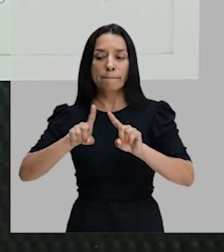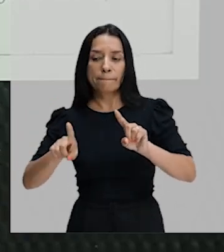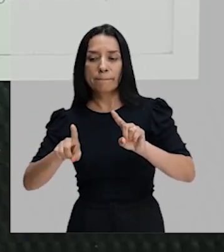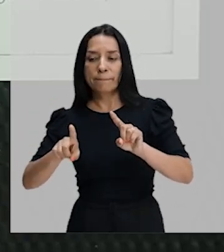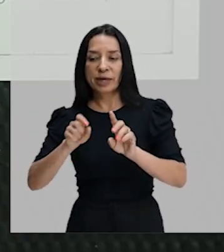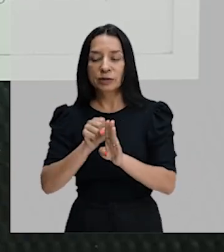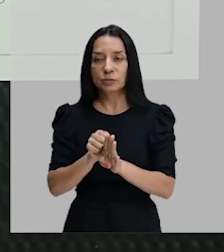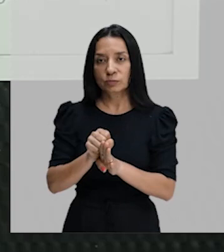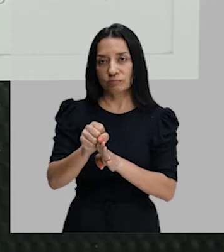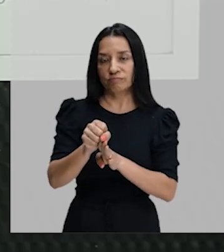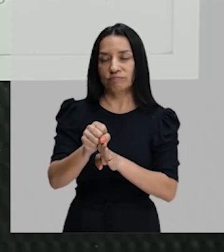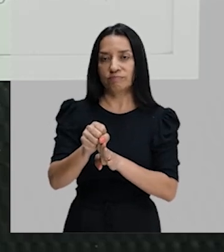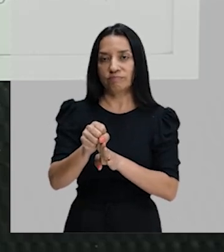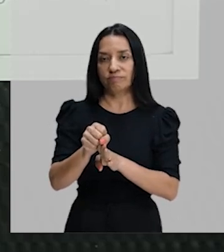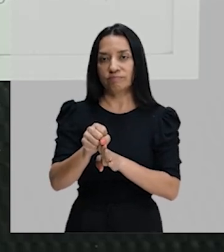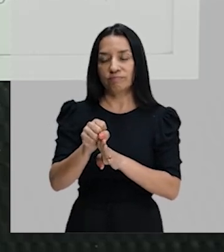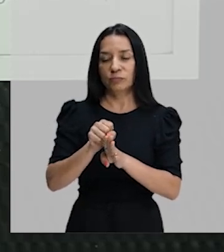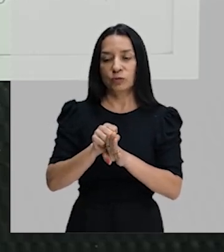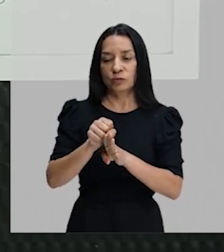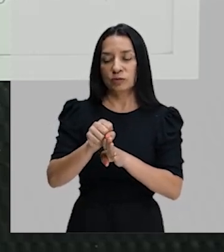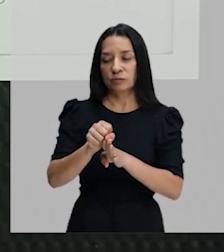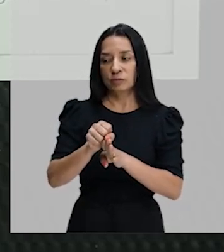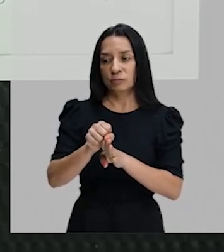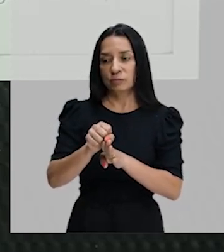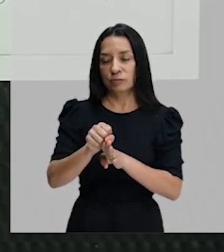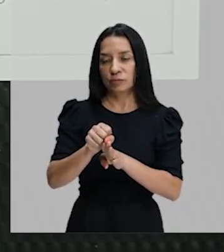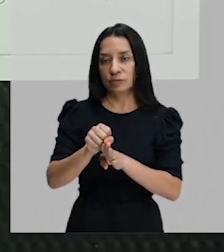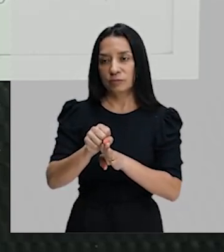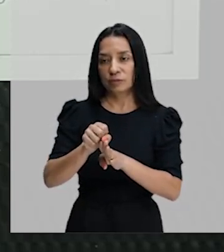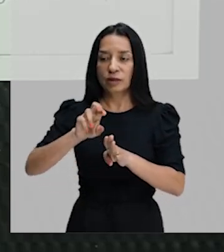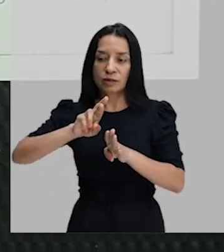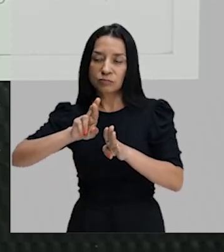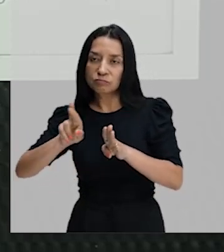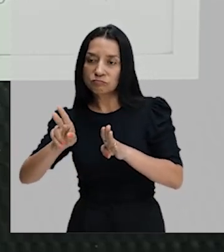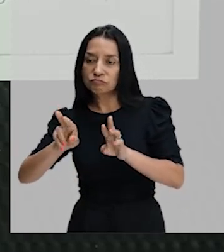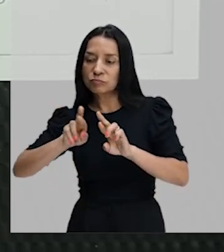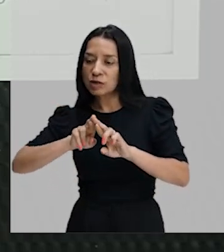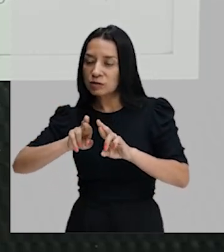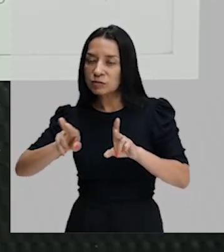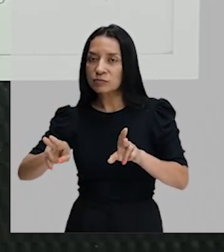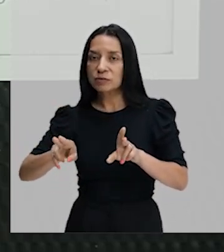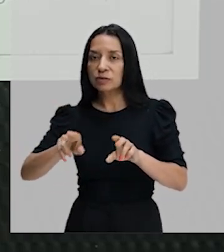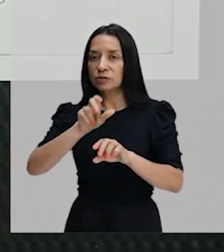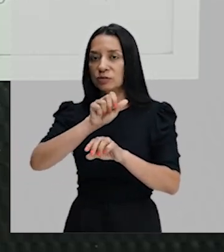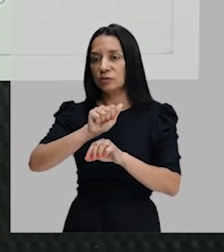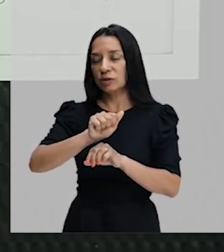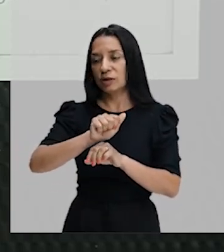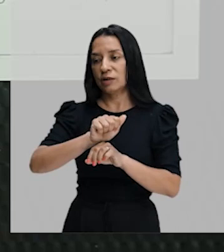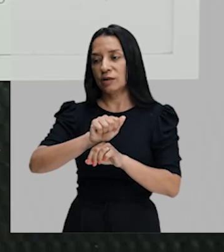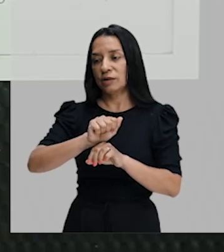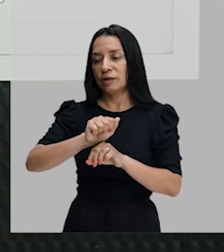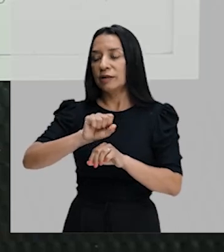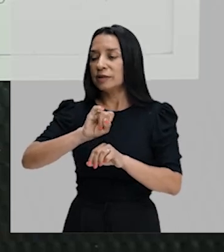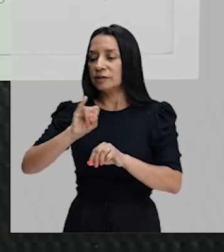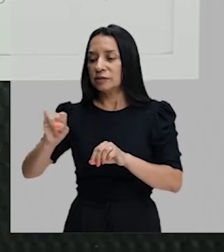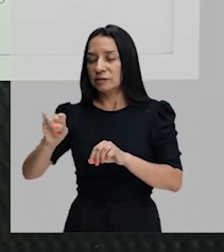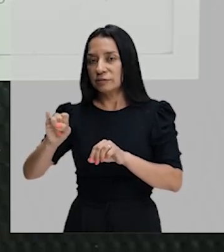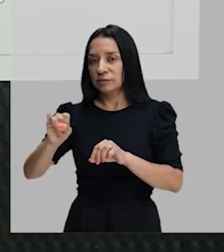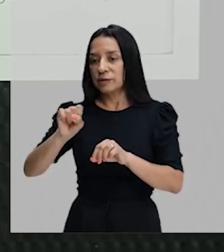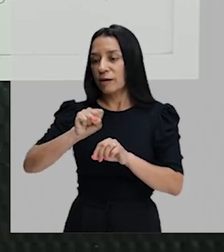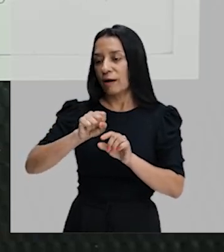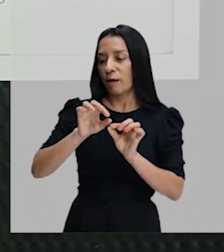está atuando, né, o sentido que ele aponta, é diferente do de A. Se A está apontando para a